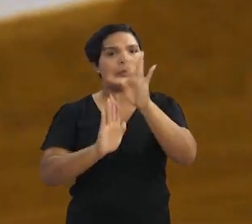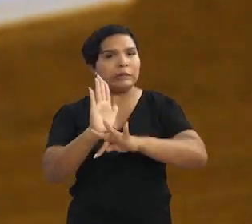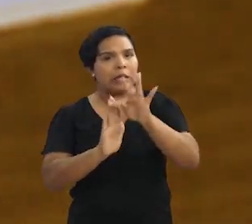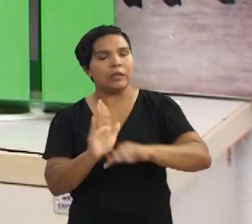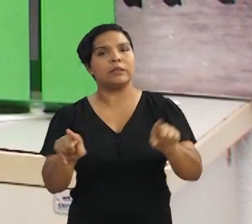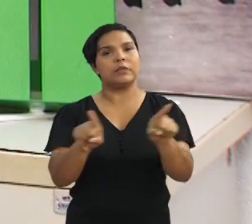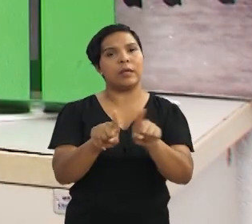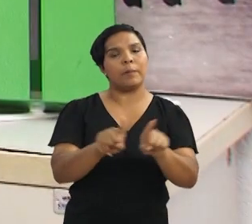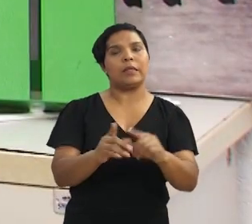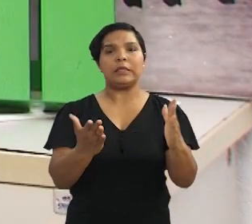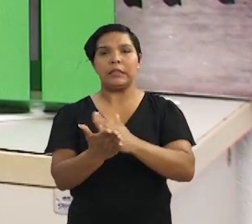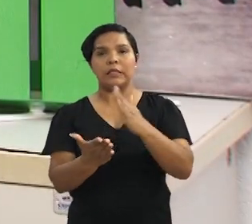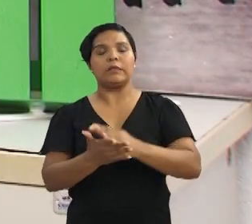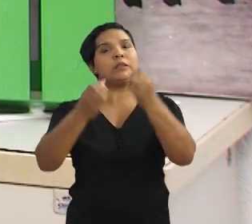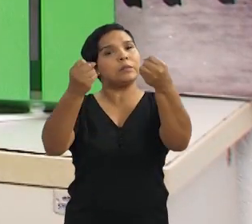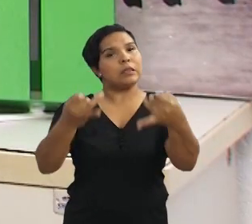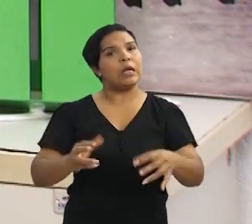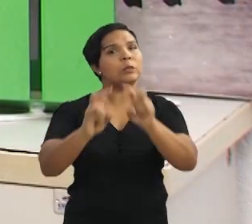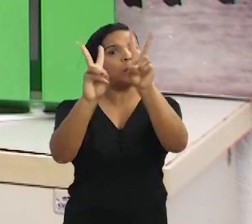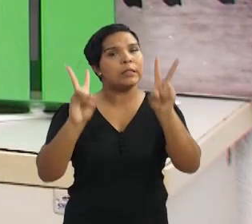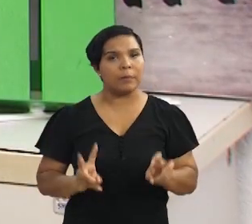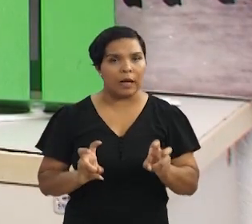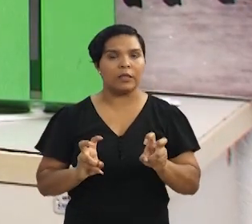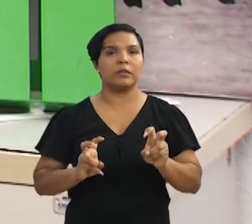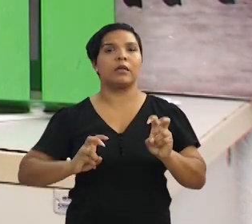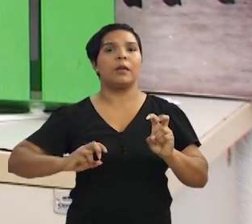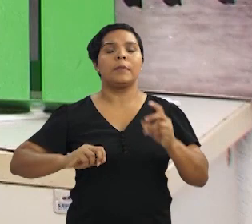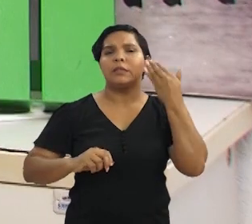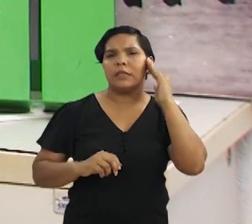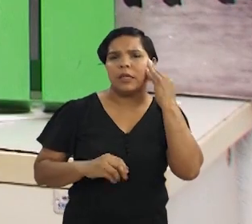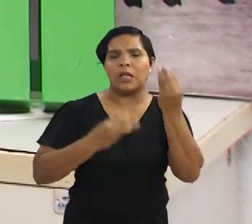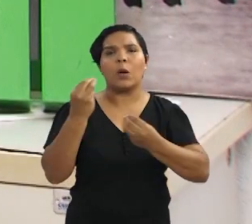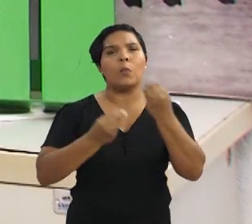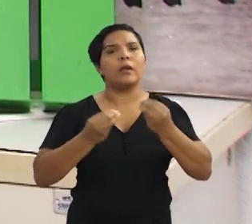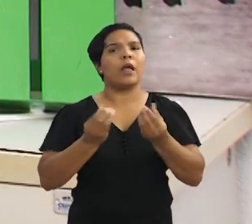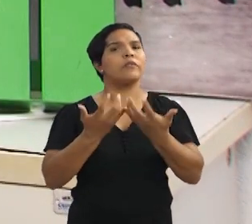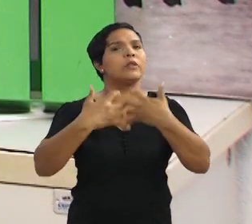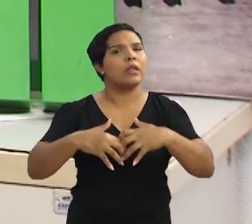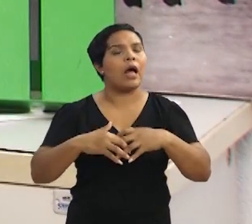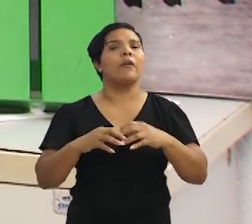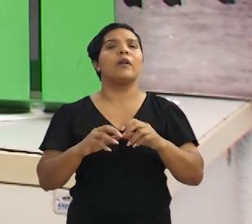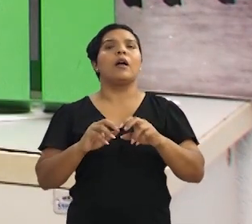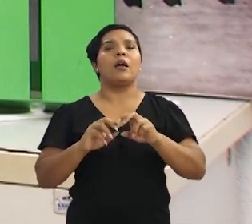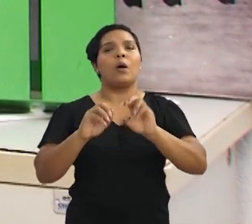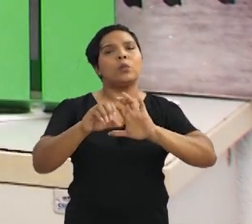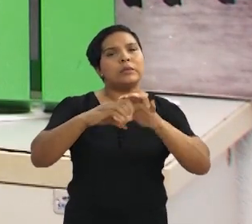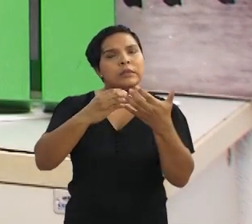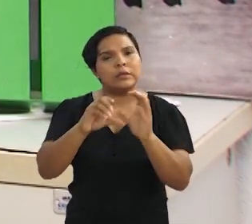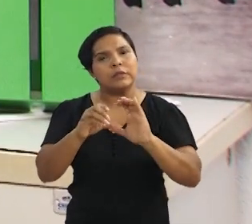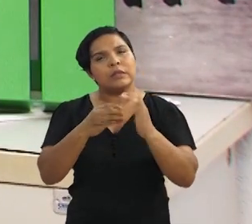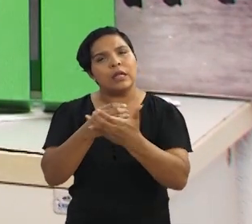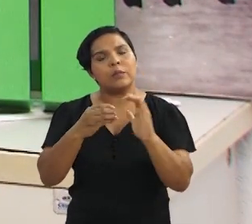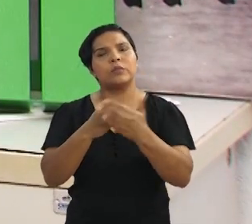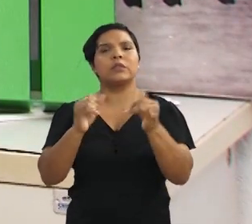alguns textos, alguns livros, falando sobre essa temática pra gente entender como é que funcionavam os termos químicos,